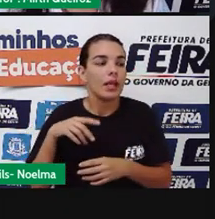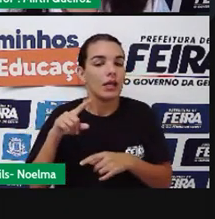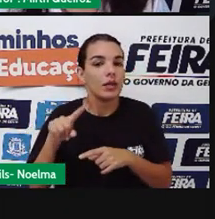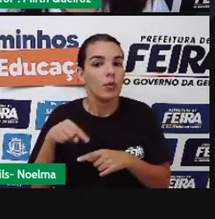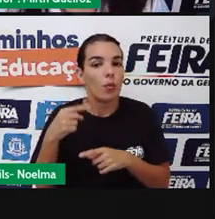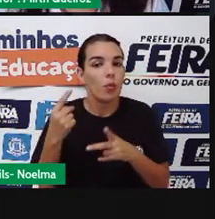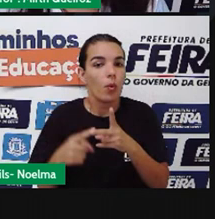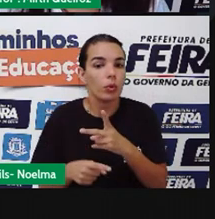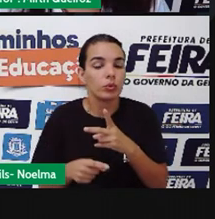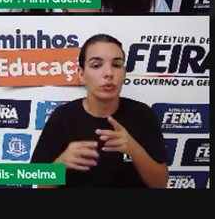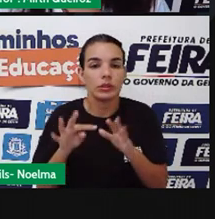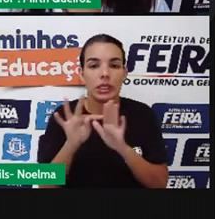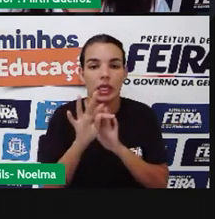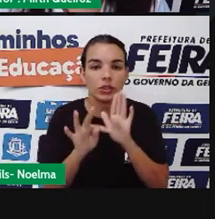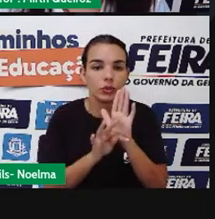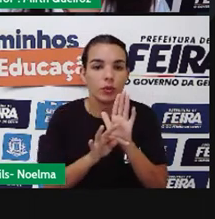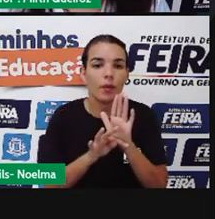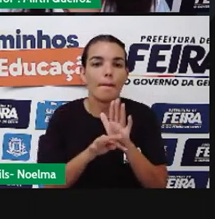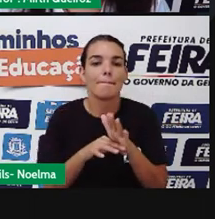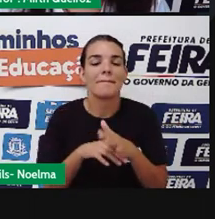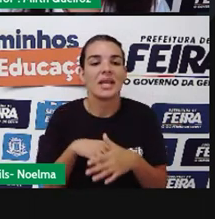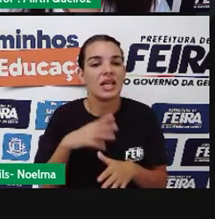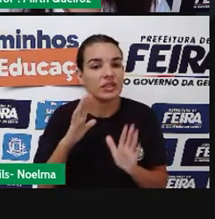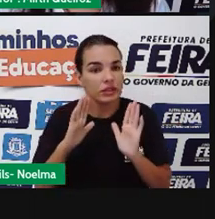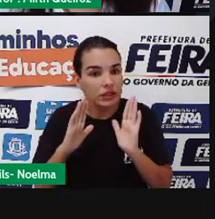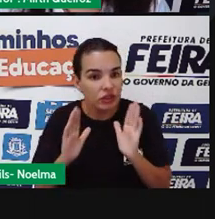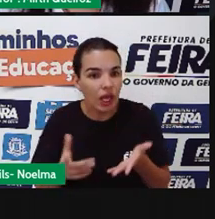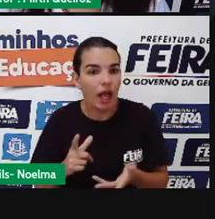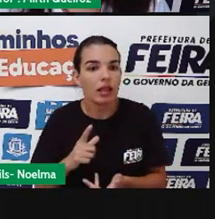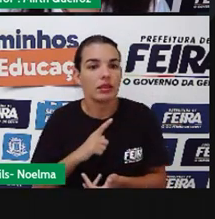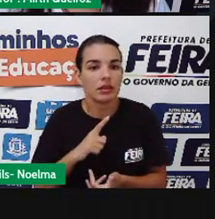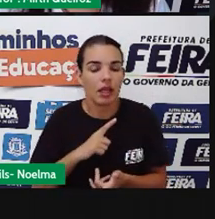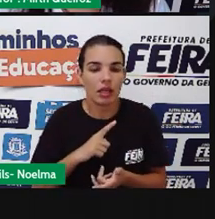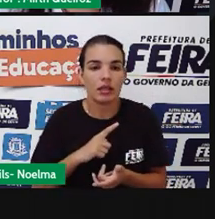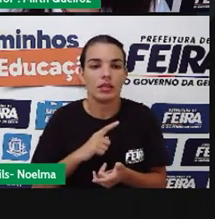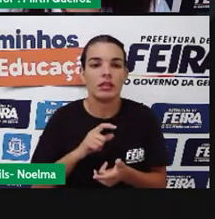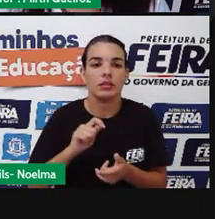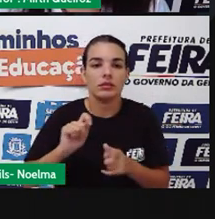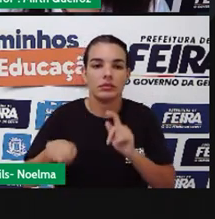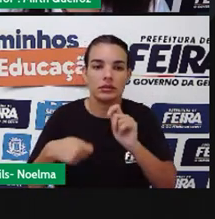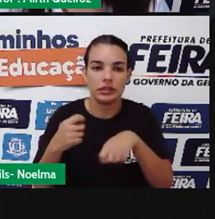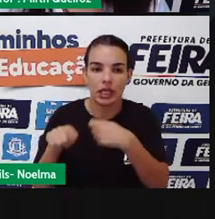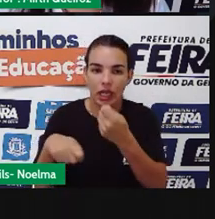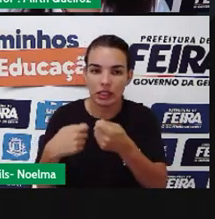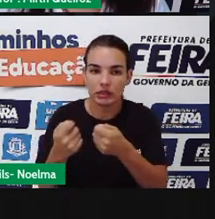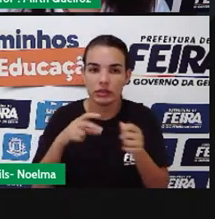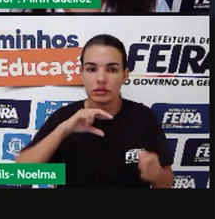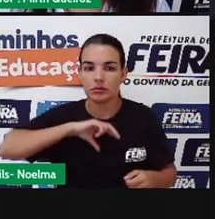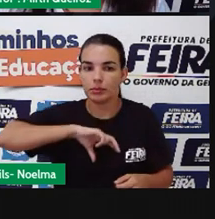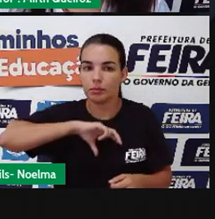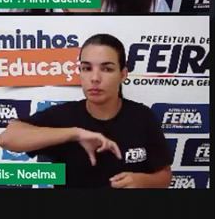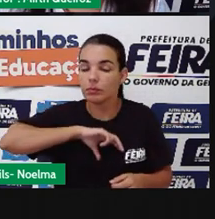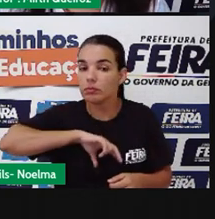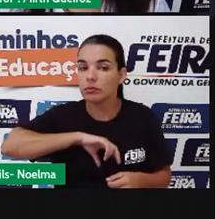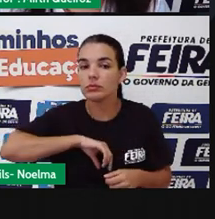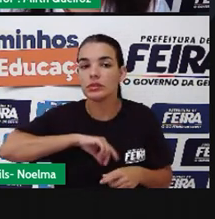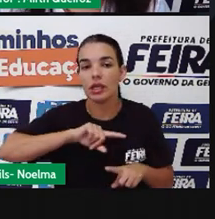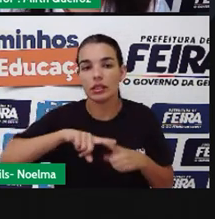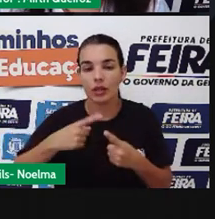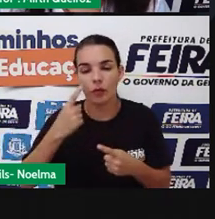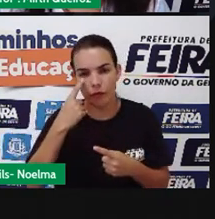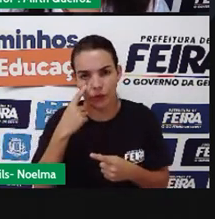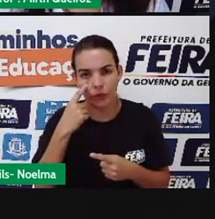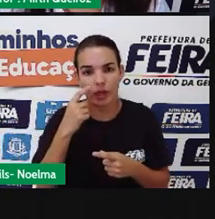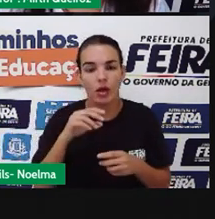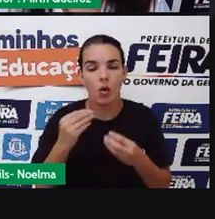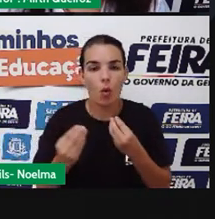entusiasmo, de espanto, ou quando se teve uma pergunta, tudo isso aí a partir do uso